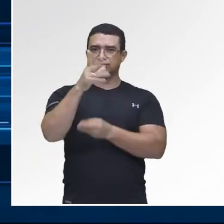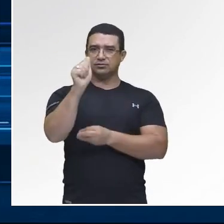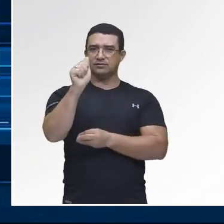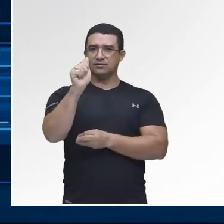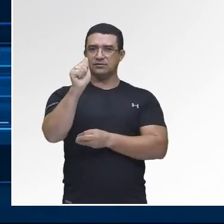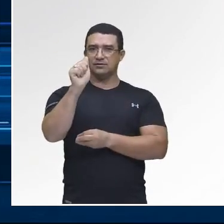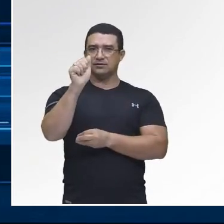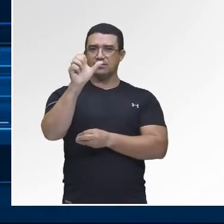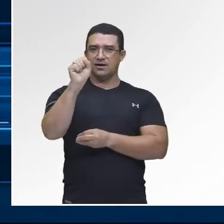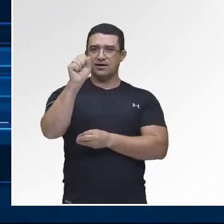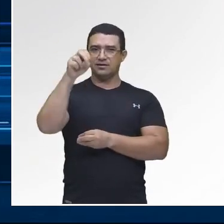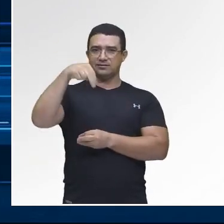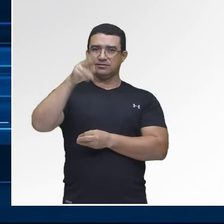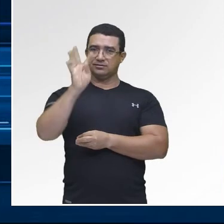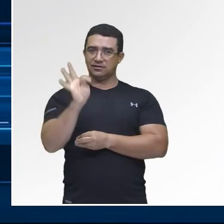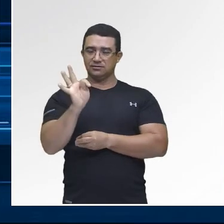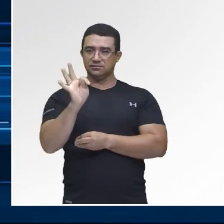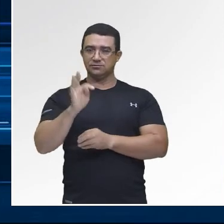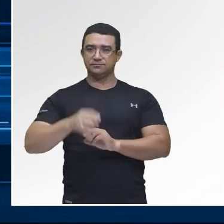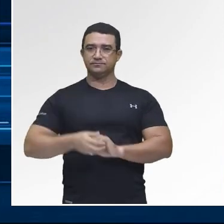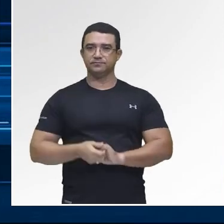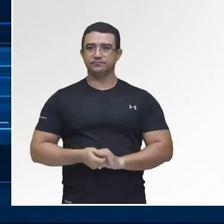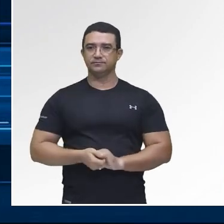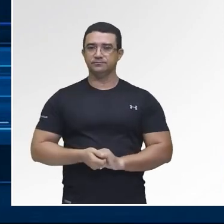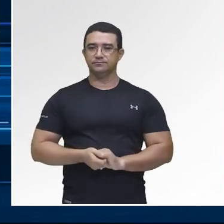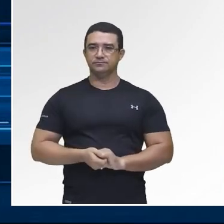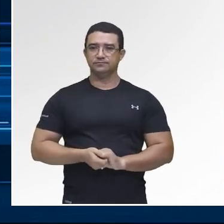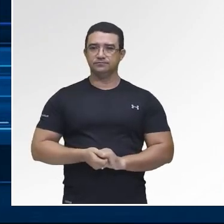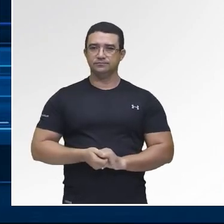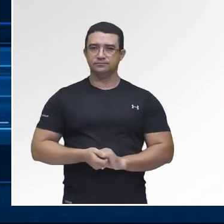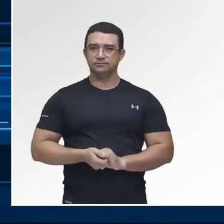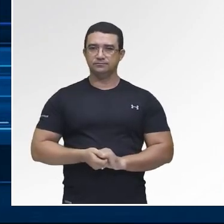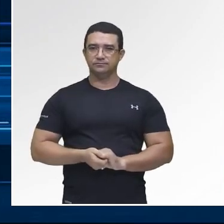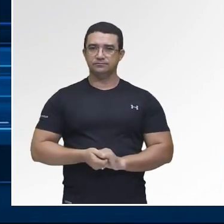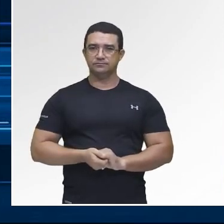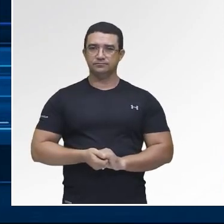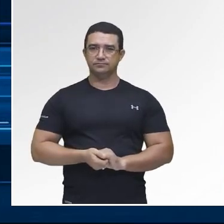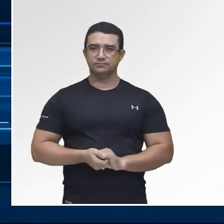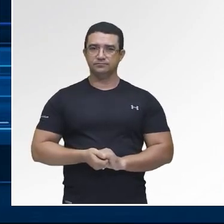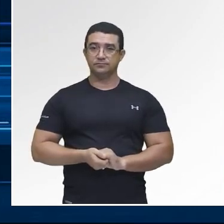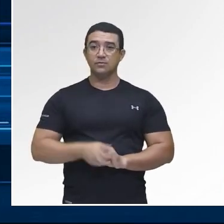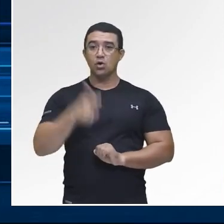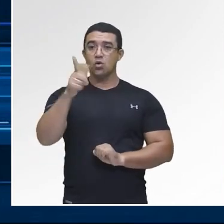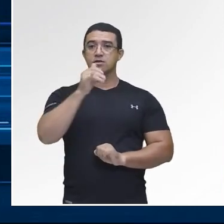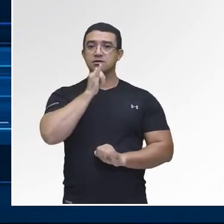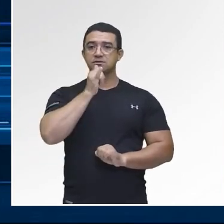hasn't called him. Ela não ligou para ele, ou não chamou por ele. Outro exemplo.